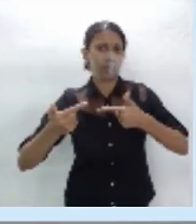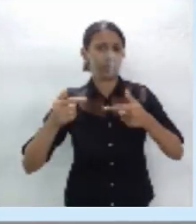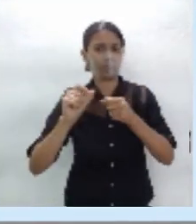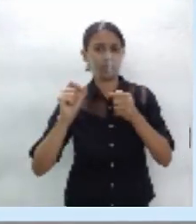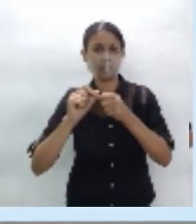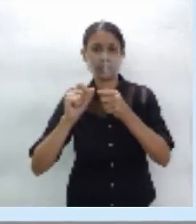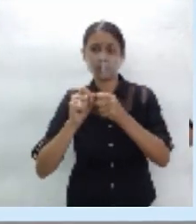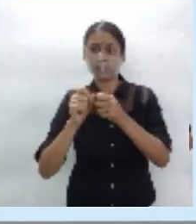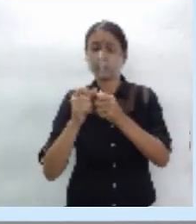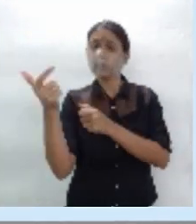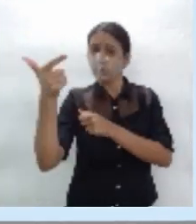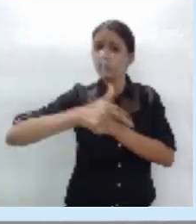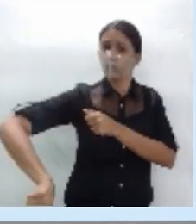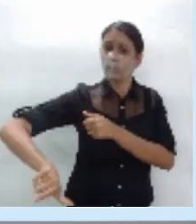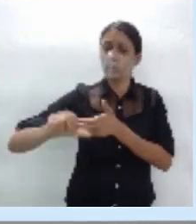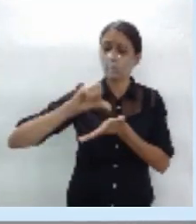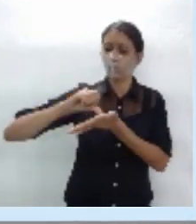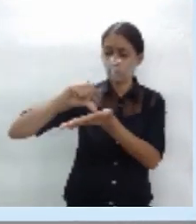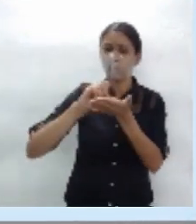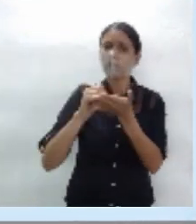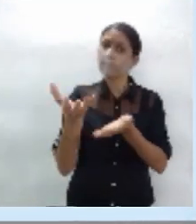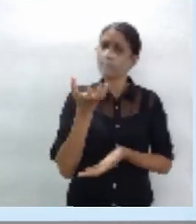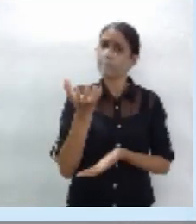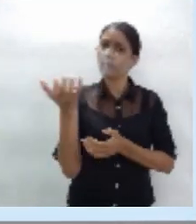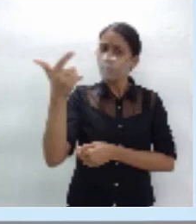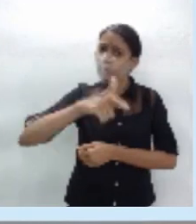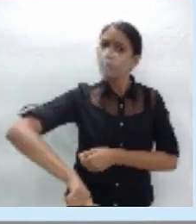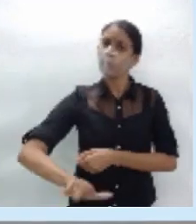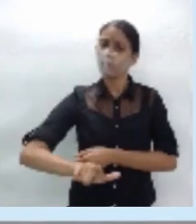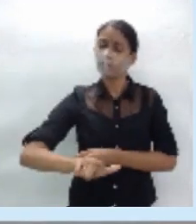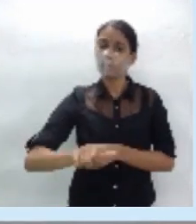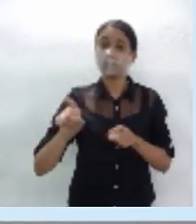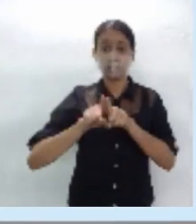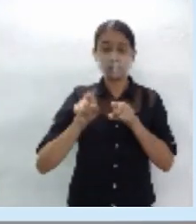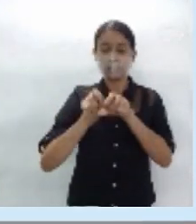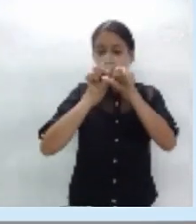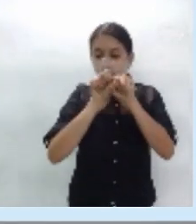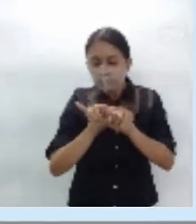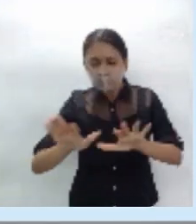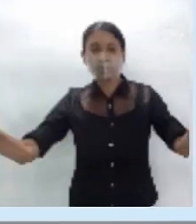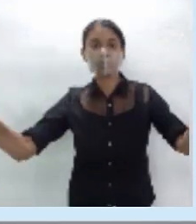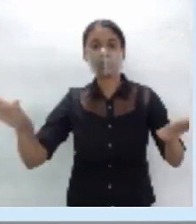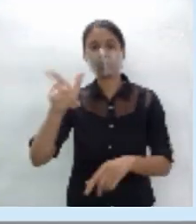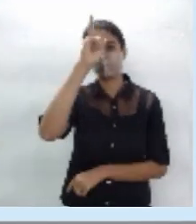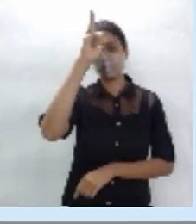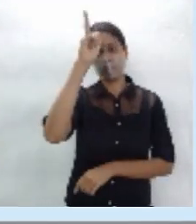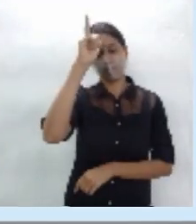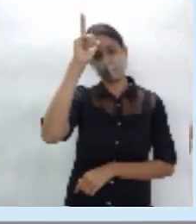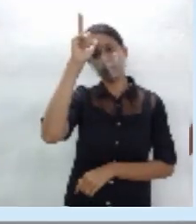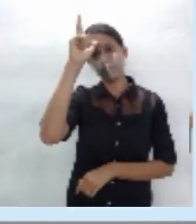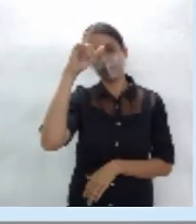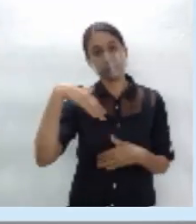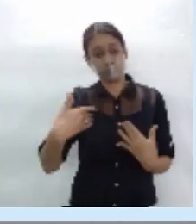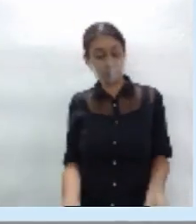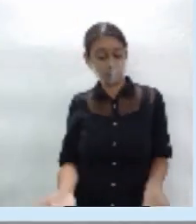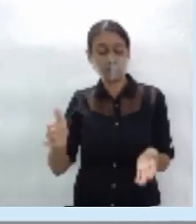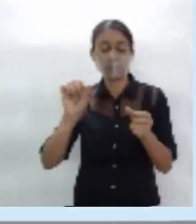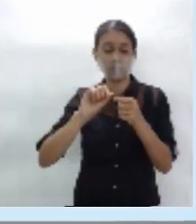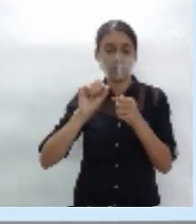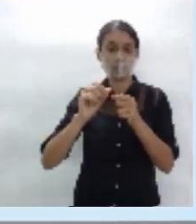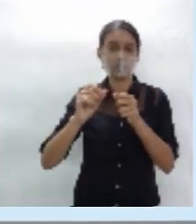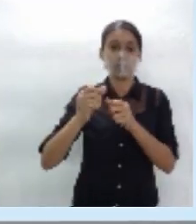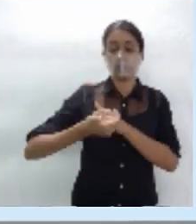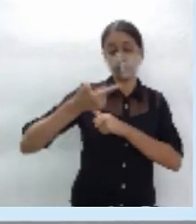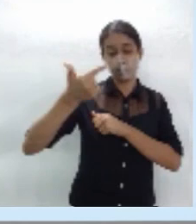segundo, porque ele queria suas colônias e a expansão do território da Alemanha. Então isso vai gerar